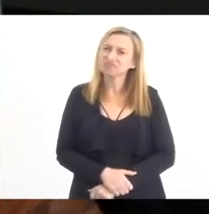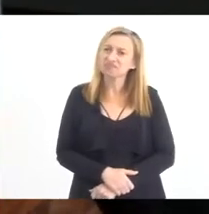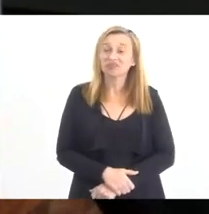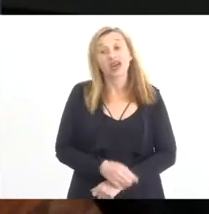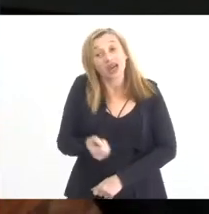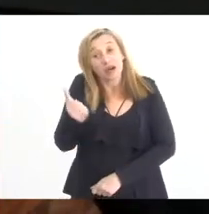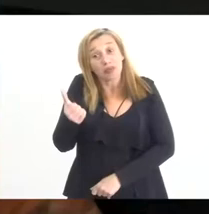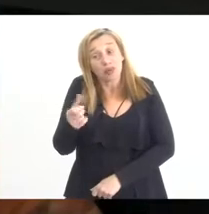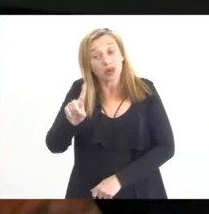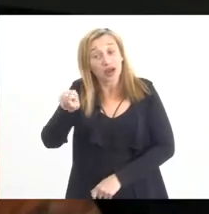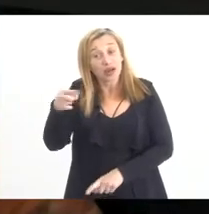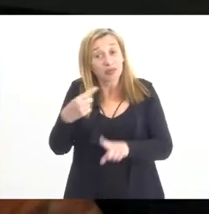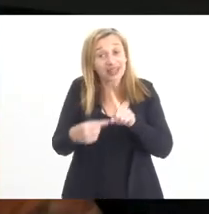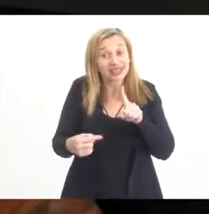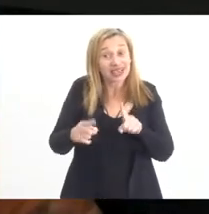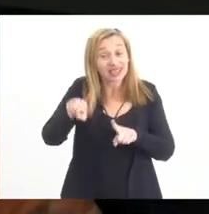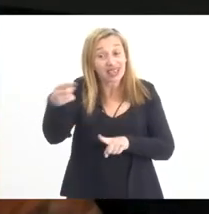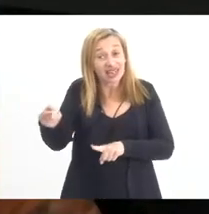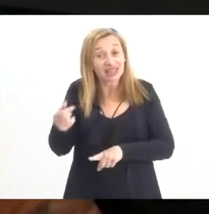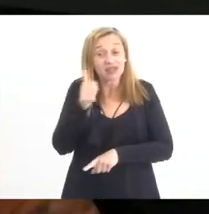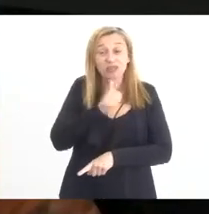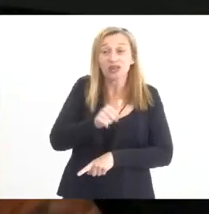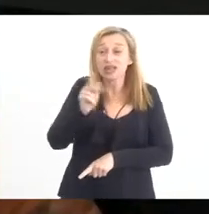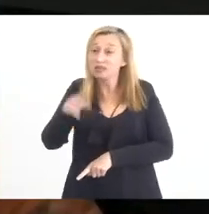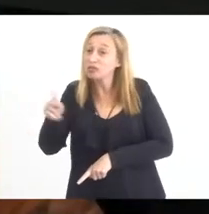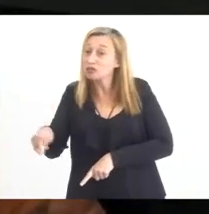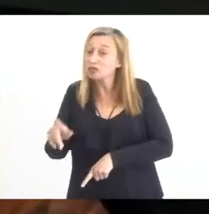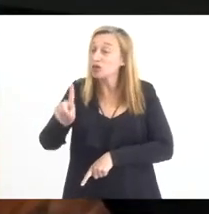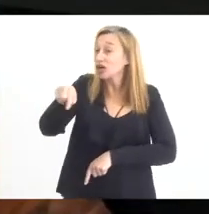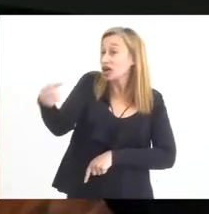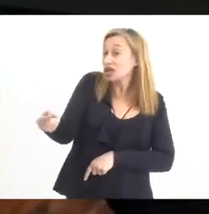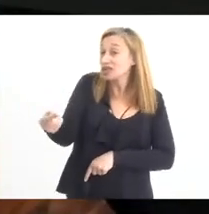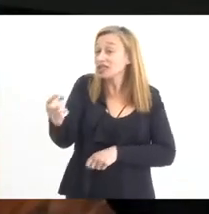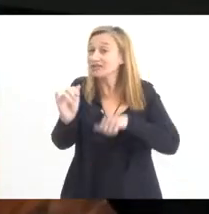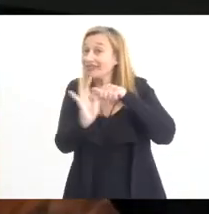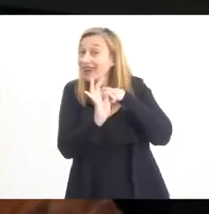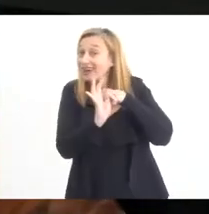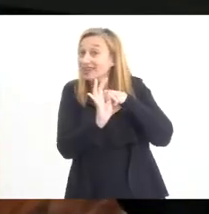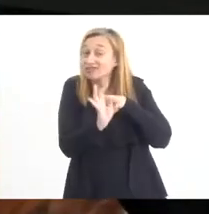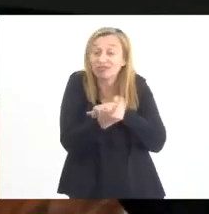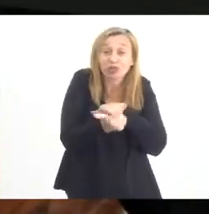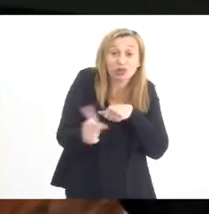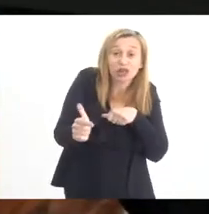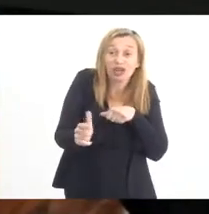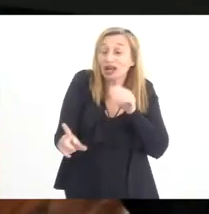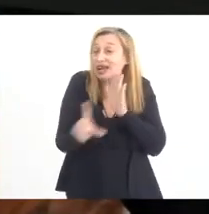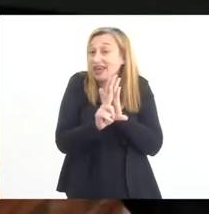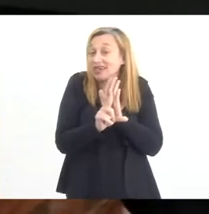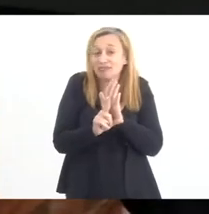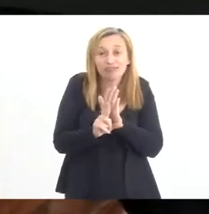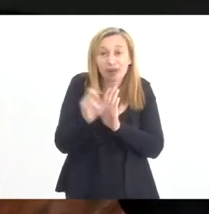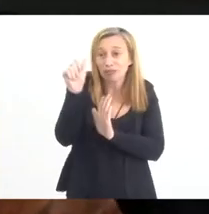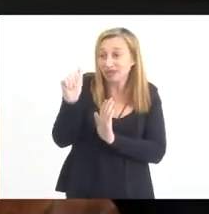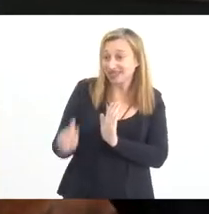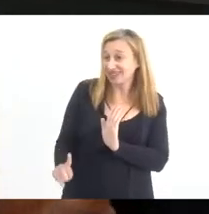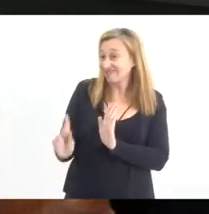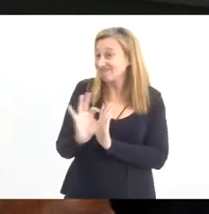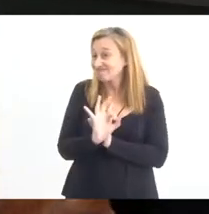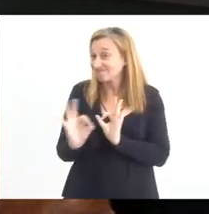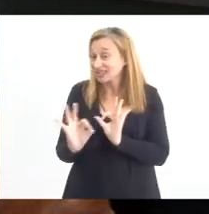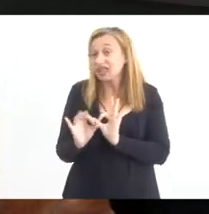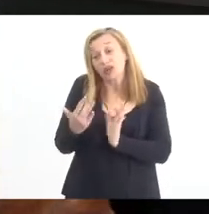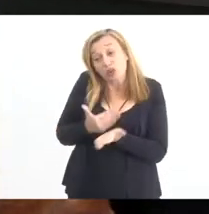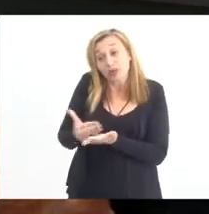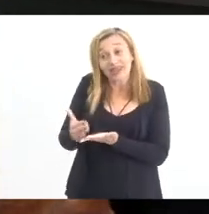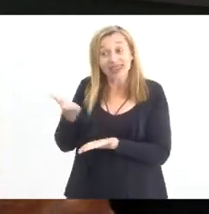Daqui a pouco tem a outra metade, e essa mulher, essa professora, esse técnico não tem lei para aposentar. Já vamos